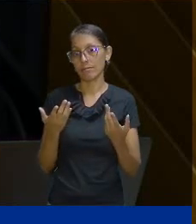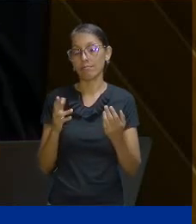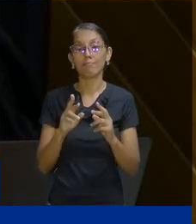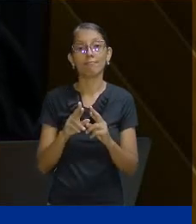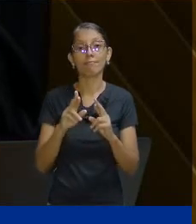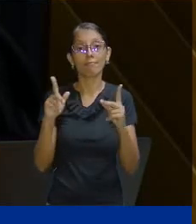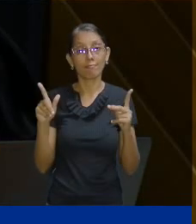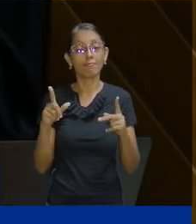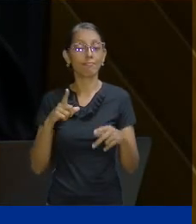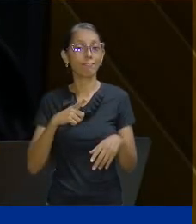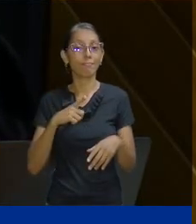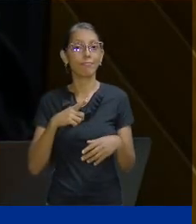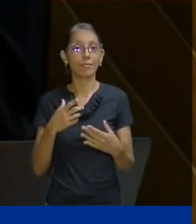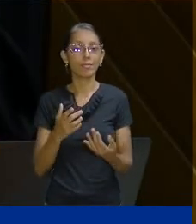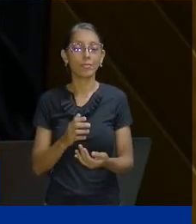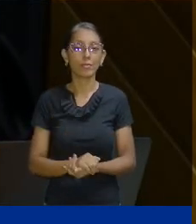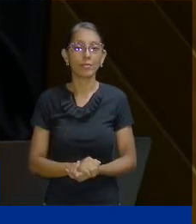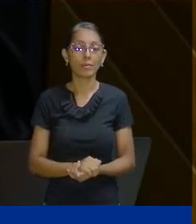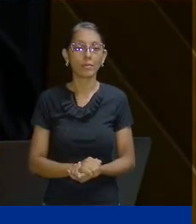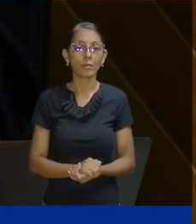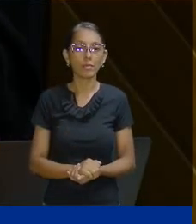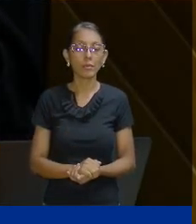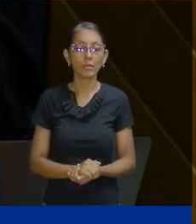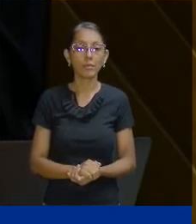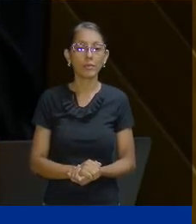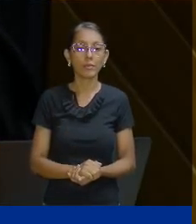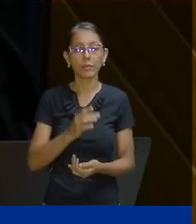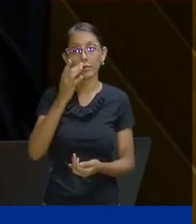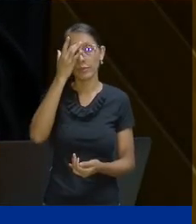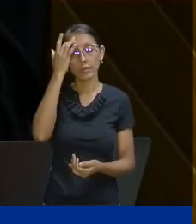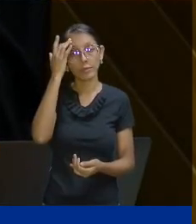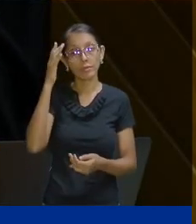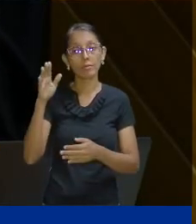mais tendem a, se não tem uma